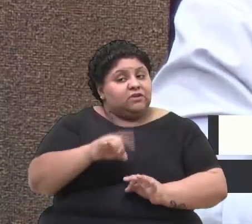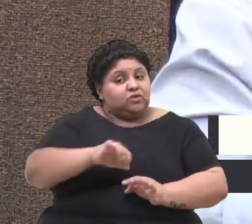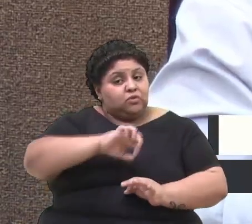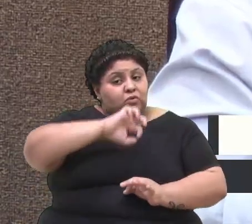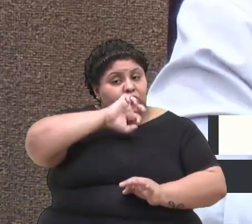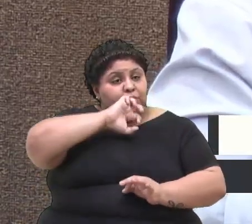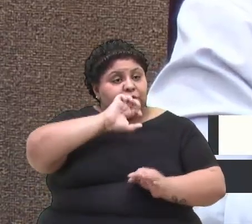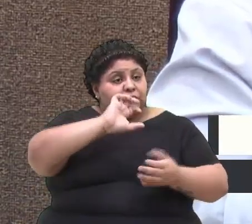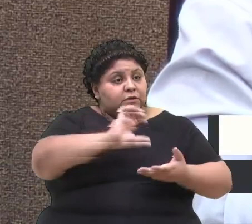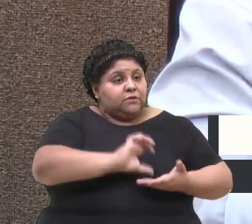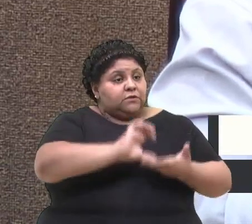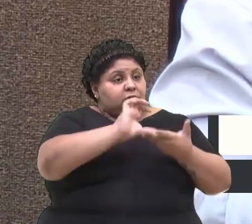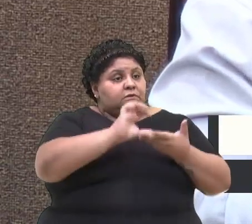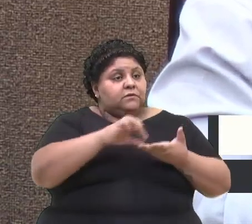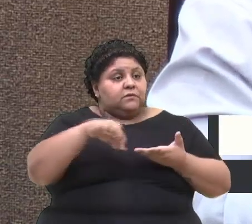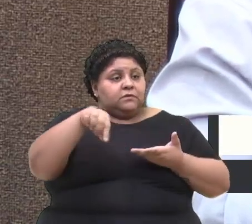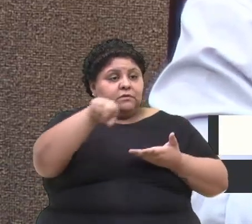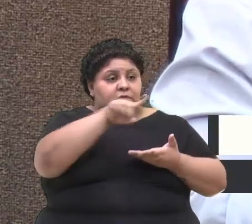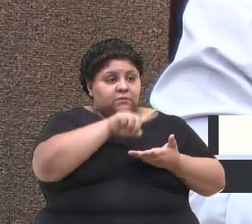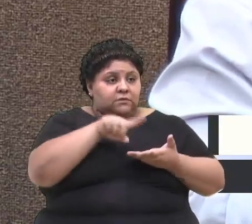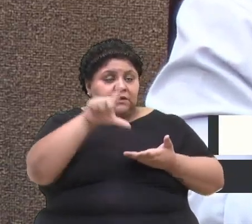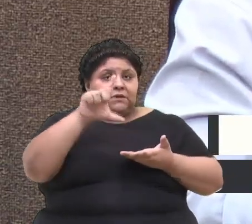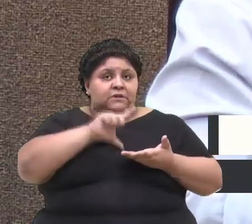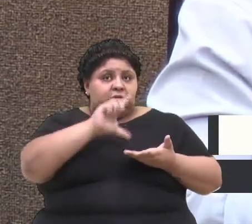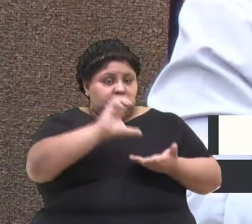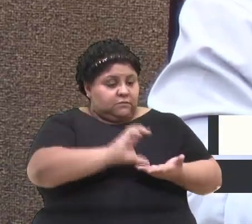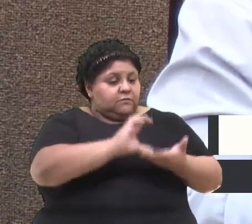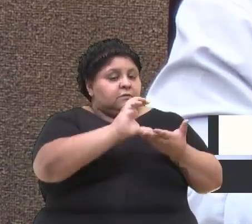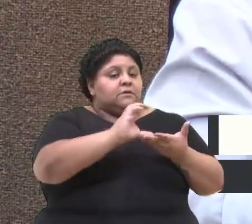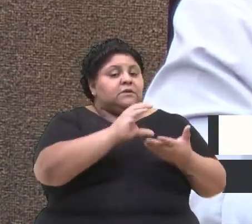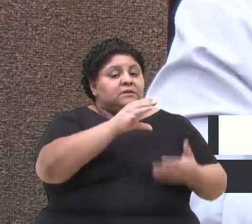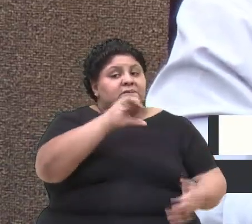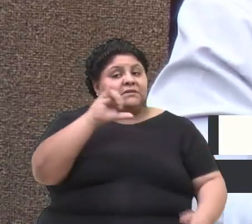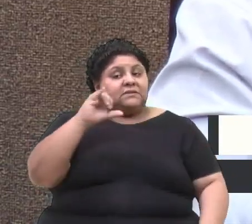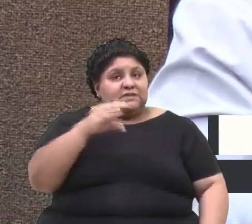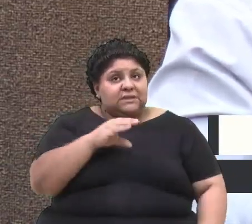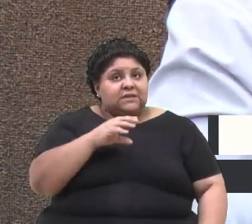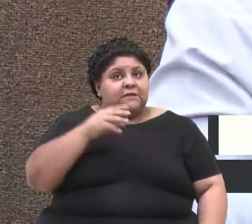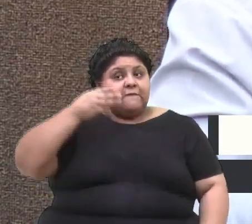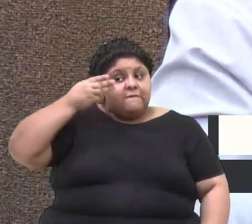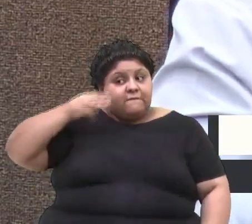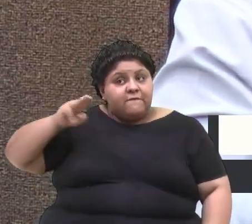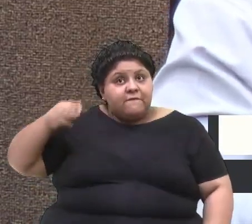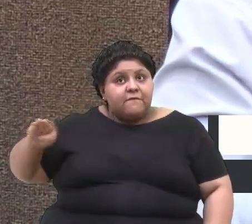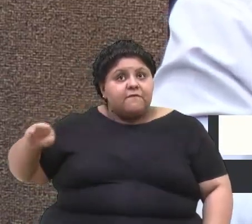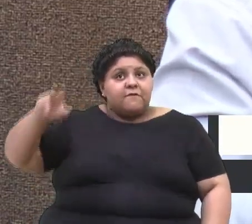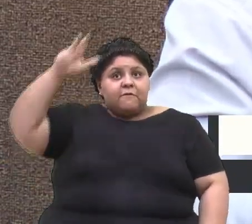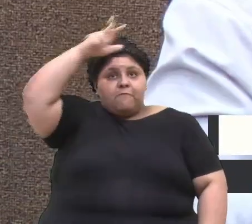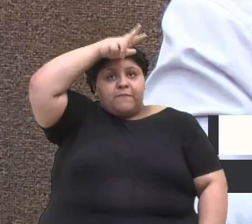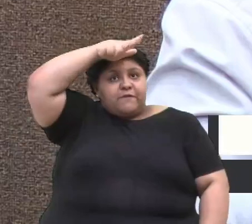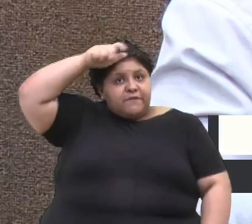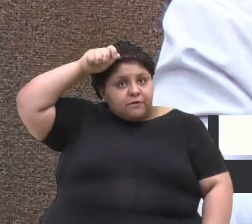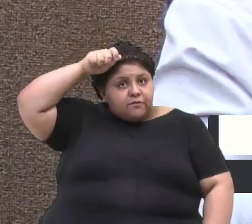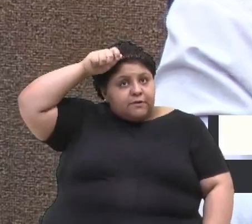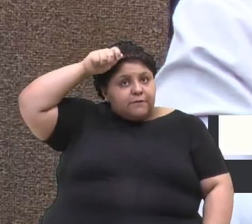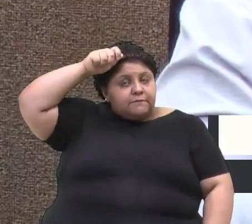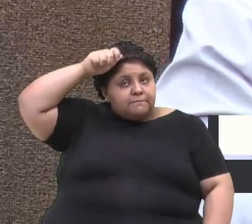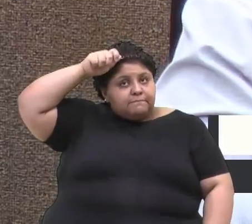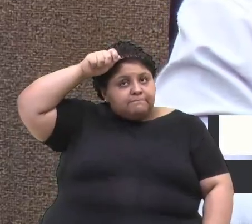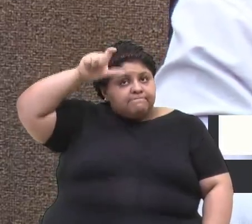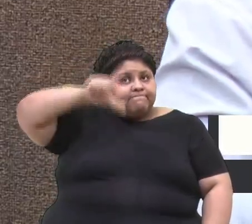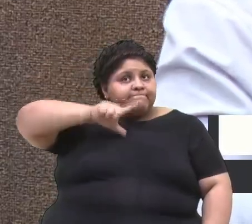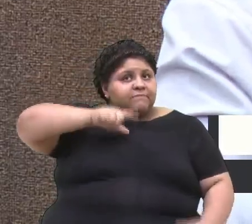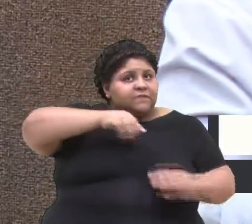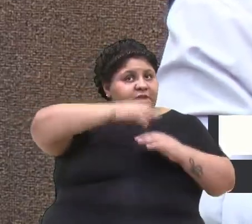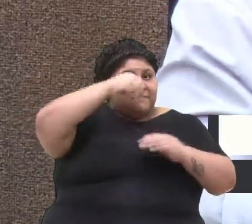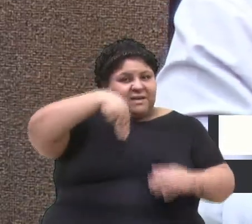conselho. O senhor, Vossa Excelência falou, tem um conselho, tem SIC, tem Virvi, tem prefeitura, não tem mais o MEC, uma